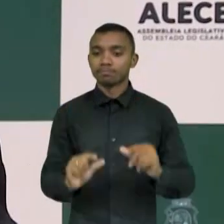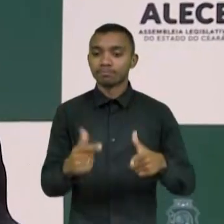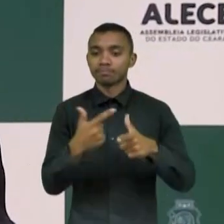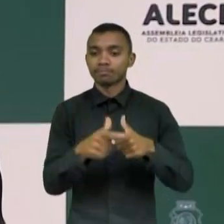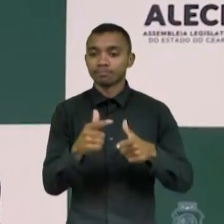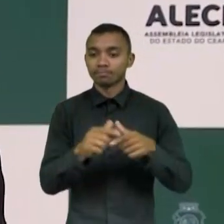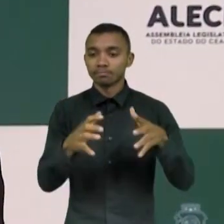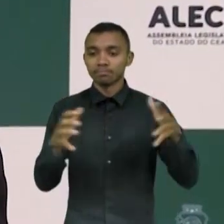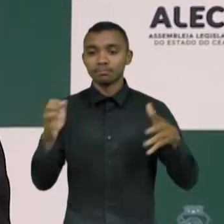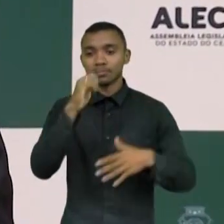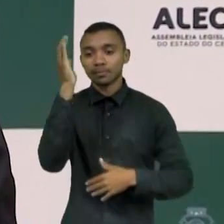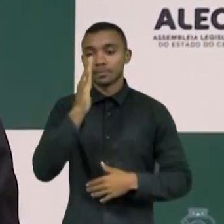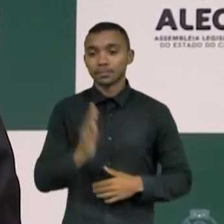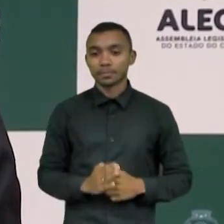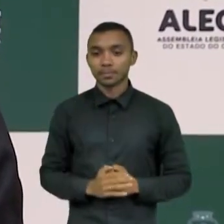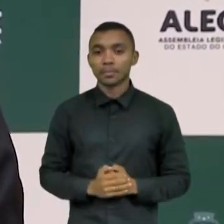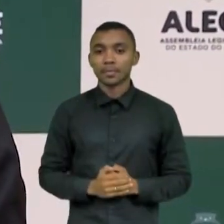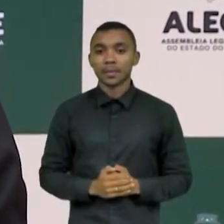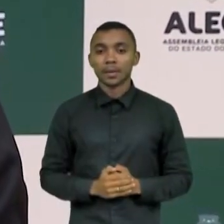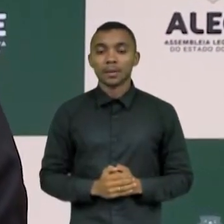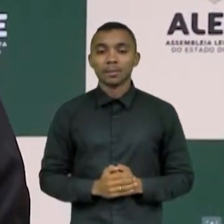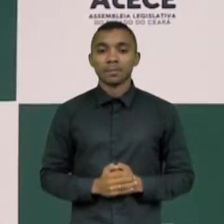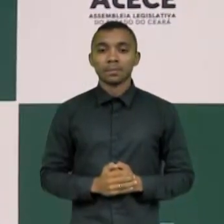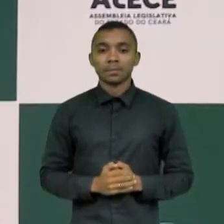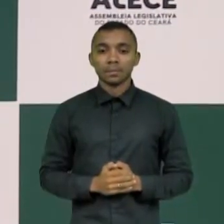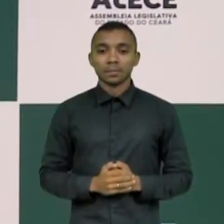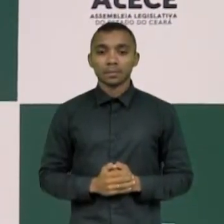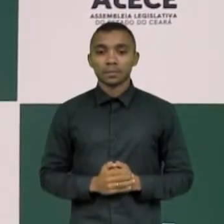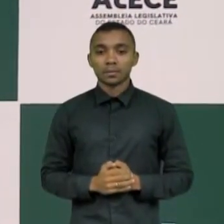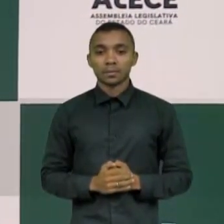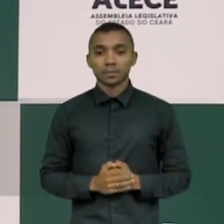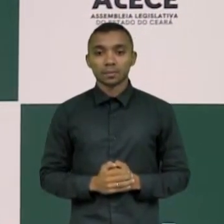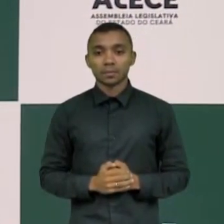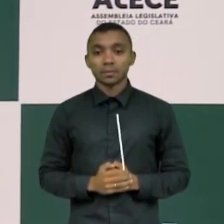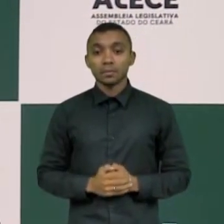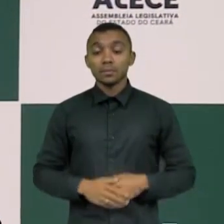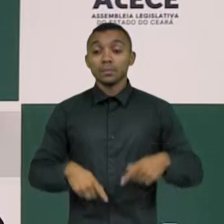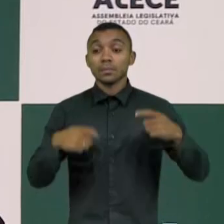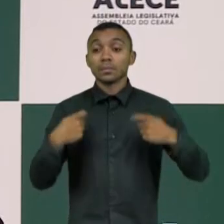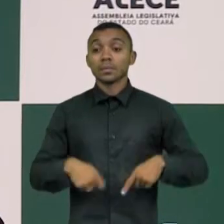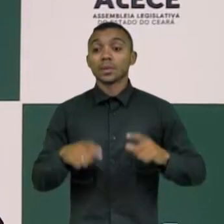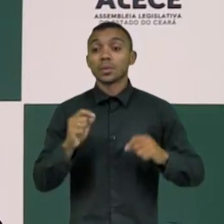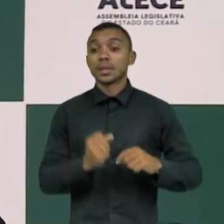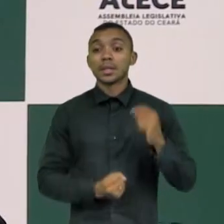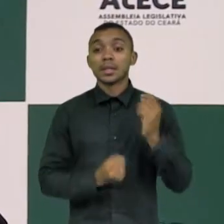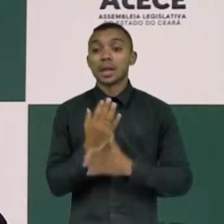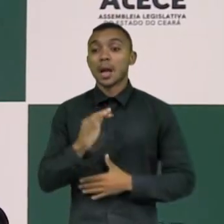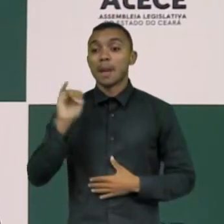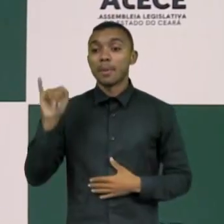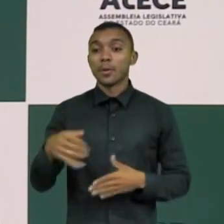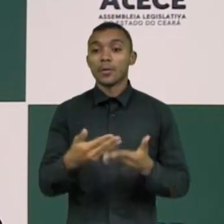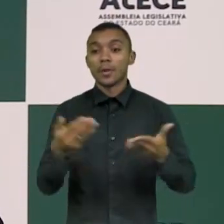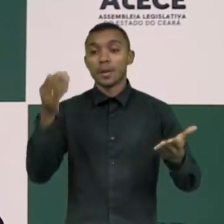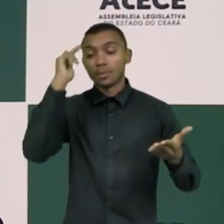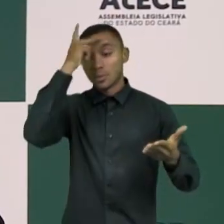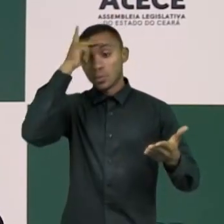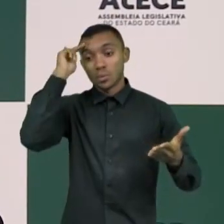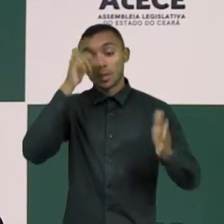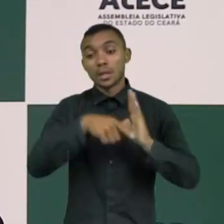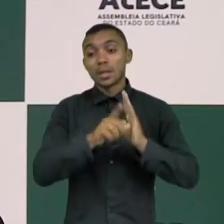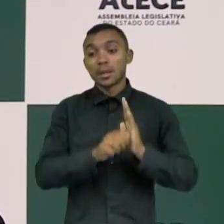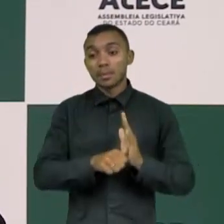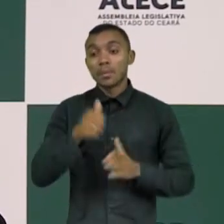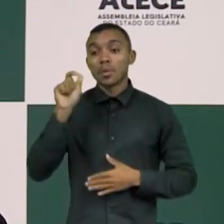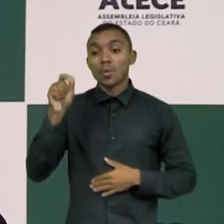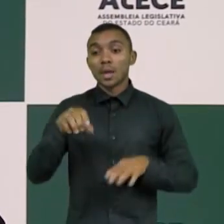dos brasileiros em meio à crise econômica. A gente precisa gerar oportunidades para as pessoas. A gente precisa primeiro ter uma